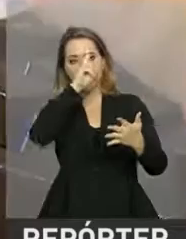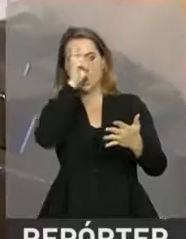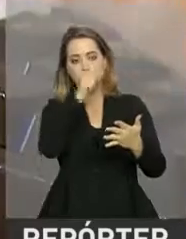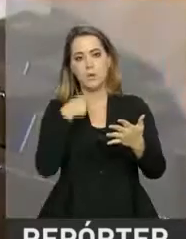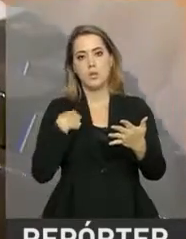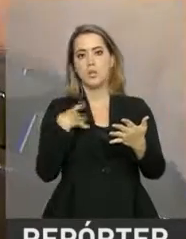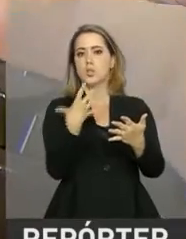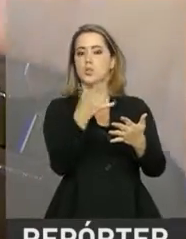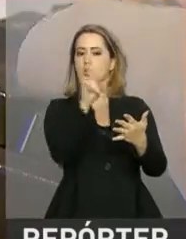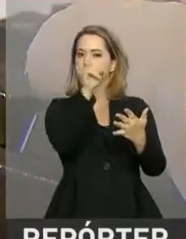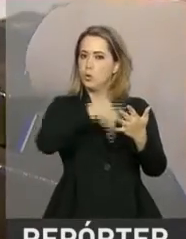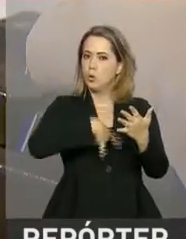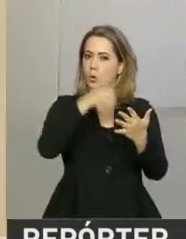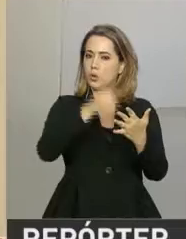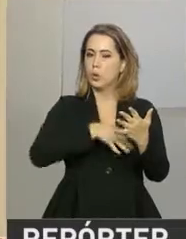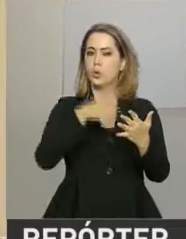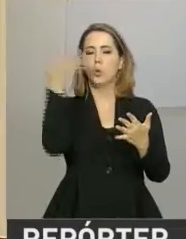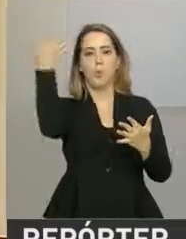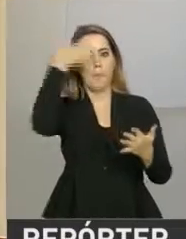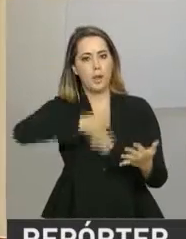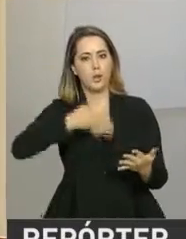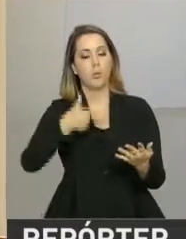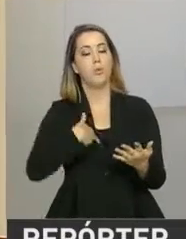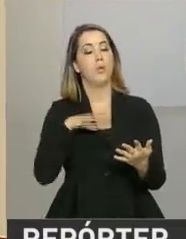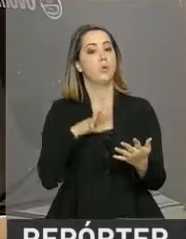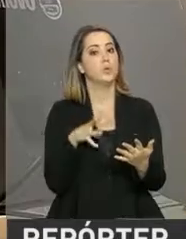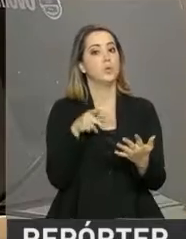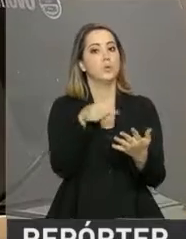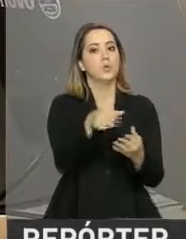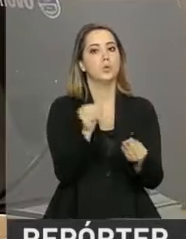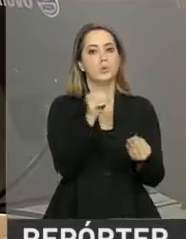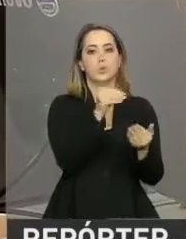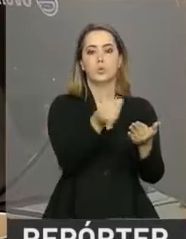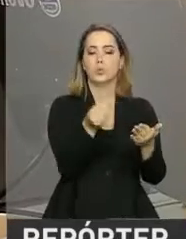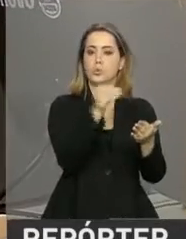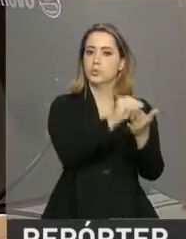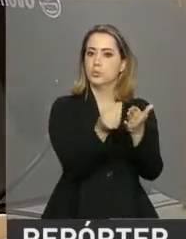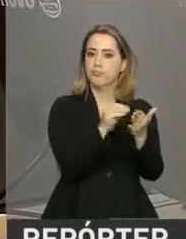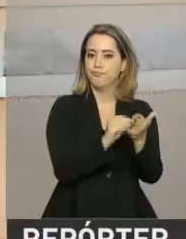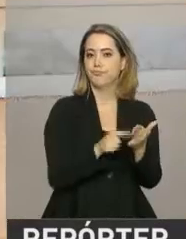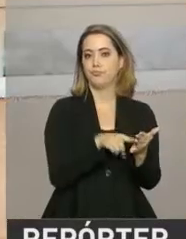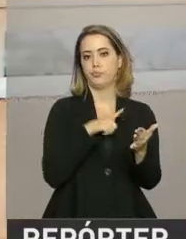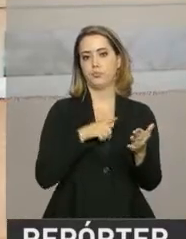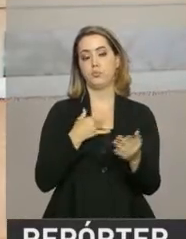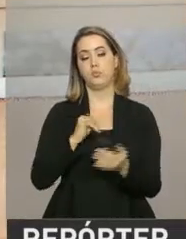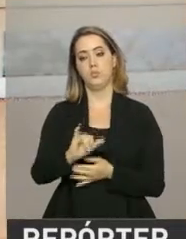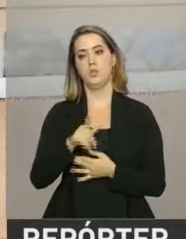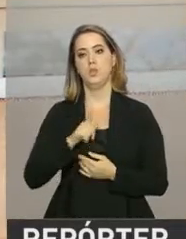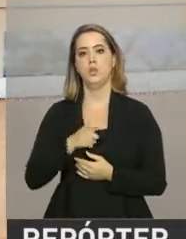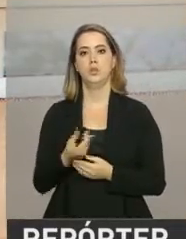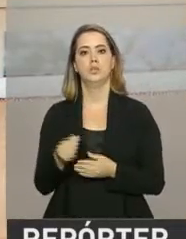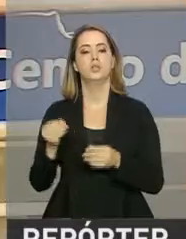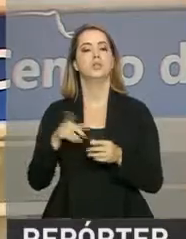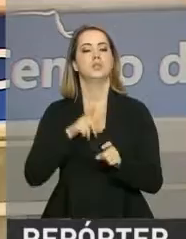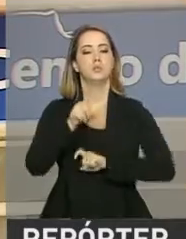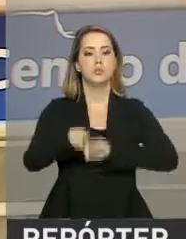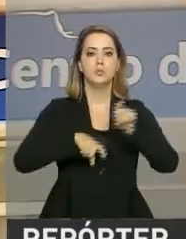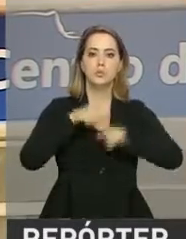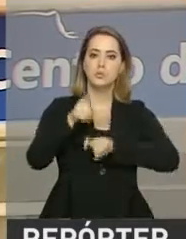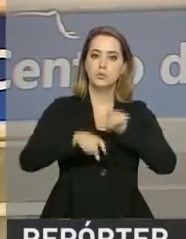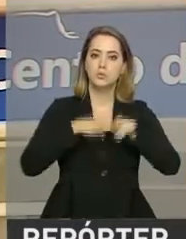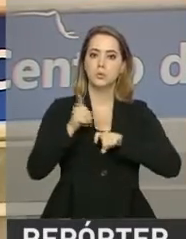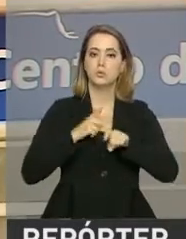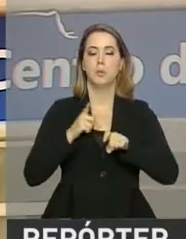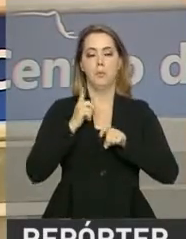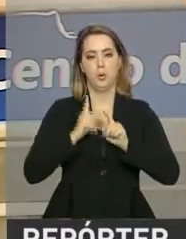o ministro, as unidades que não se adaptarem ao novo modelo poderão ter recursos federais voltados à atenção